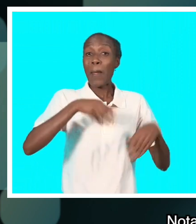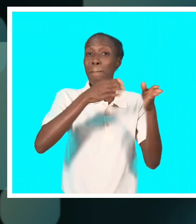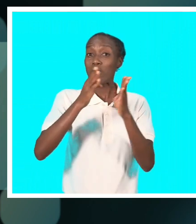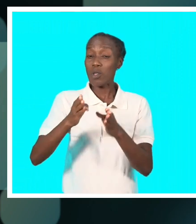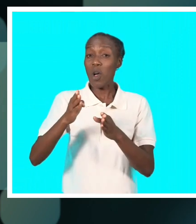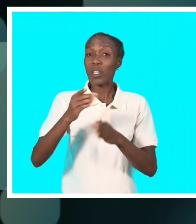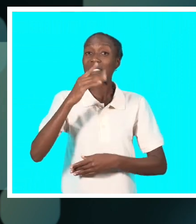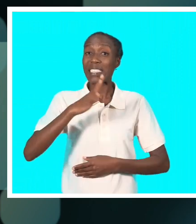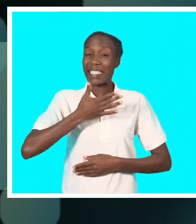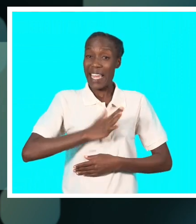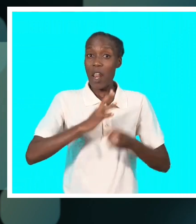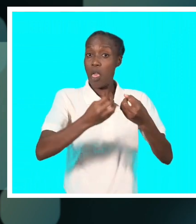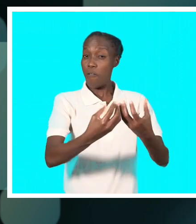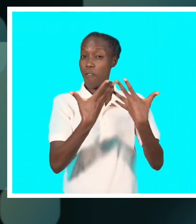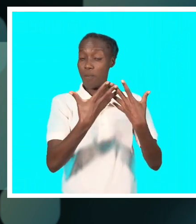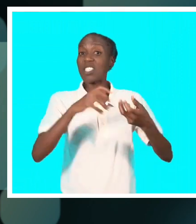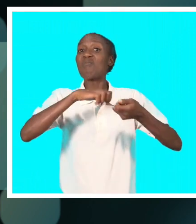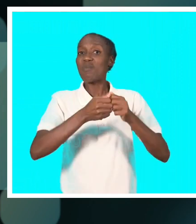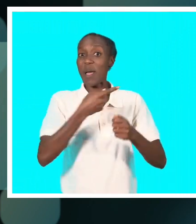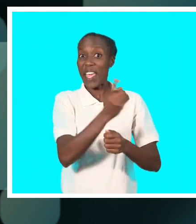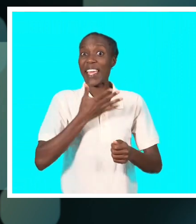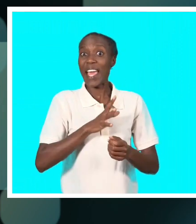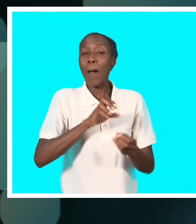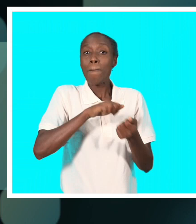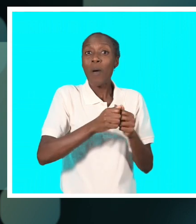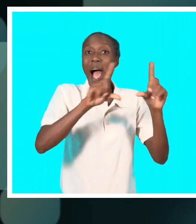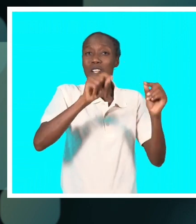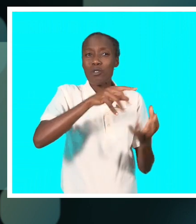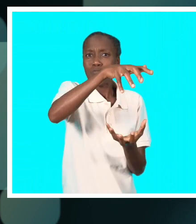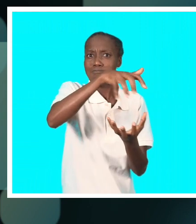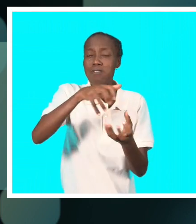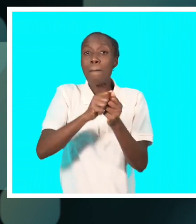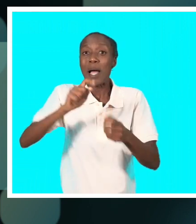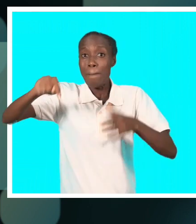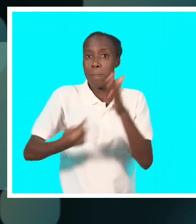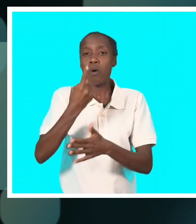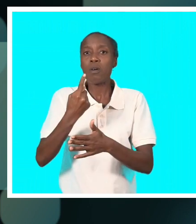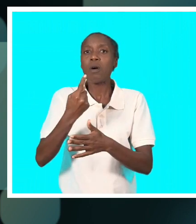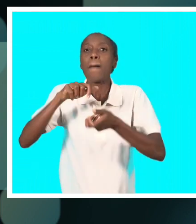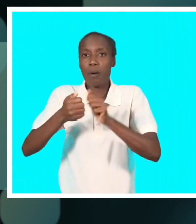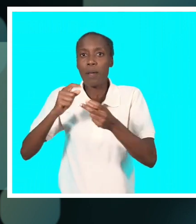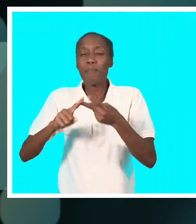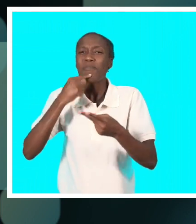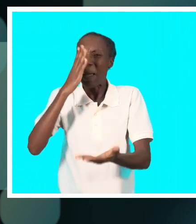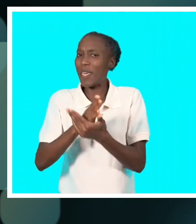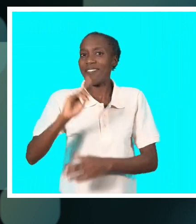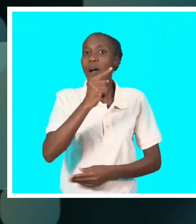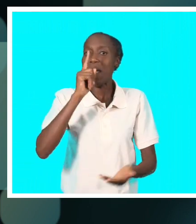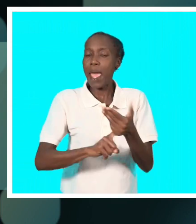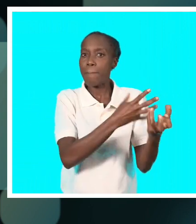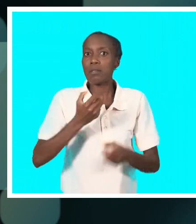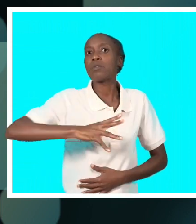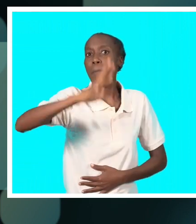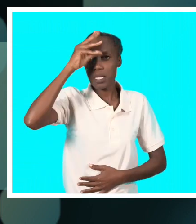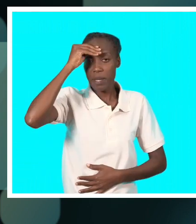por parte de algumas instituições, sobretudo públicas. Tu vais a uma instituição, quer informação, é porque o chefe não, porque o chefe, porque